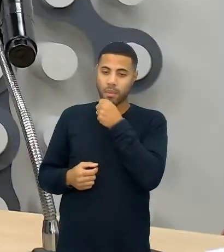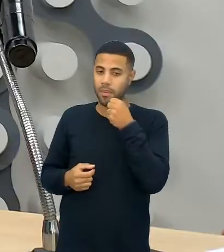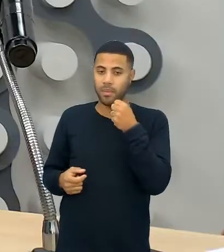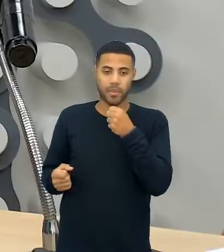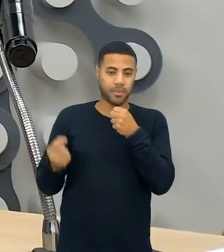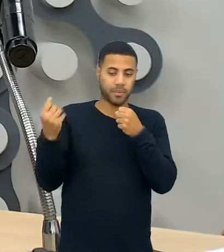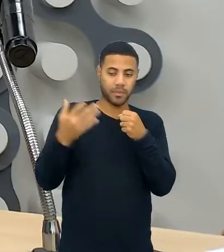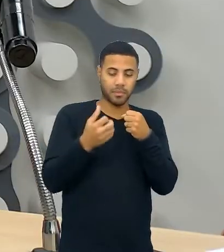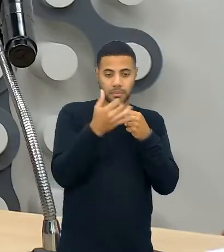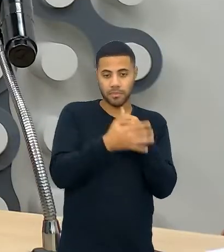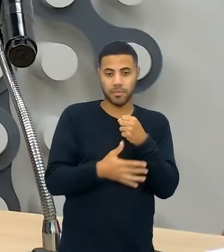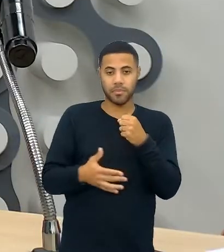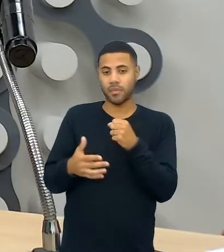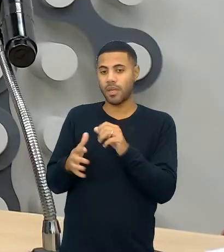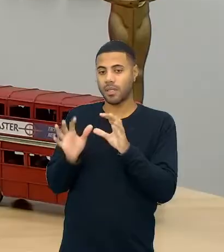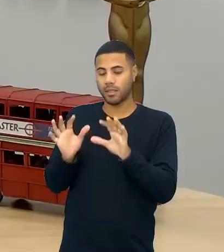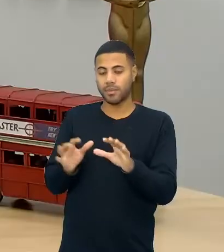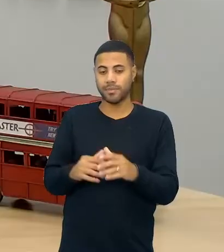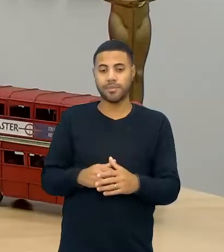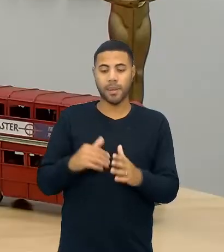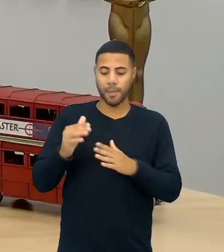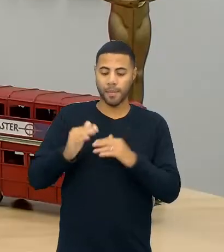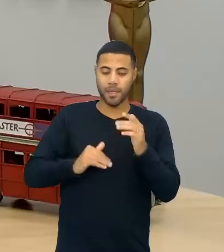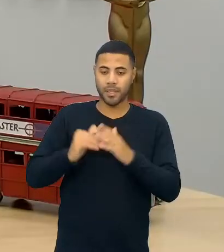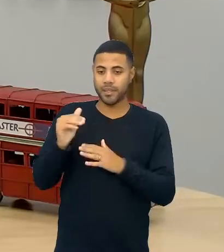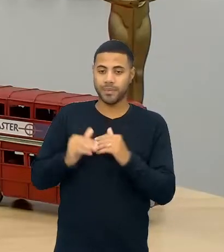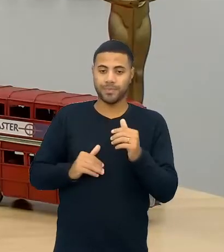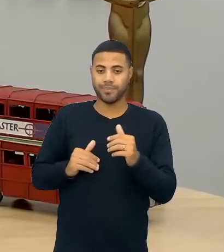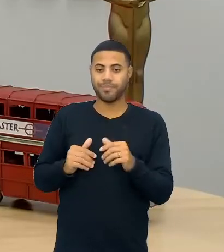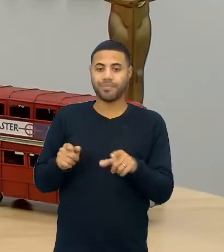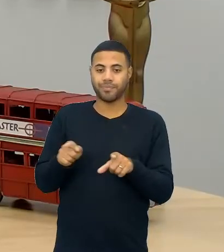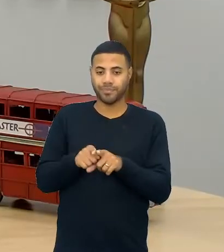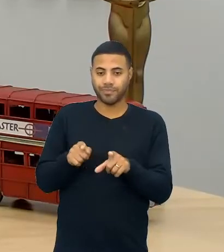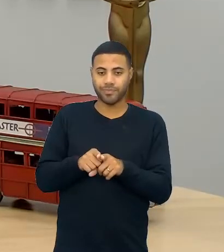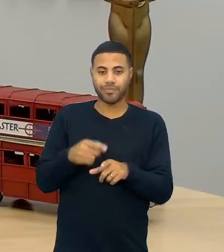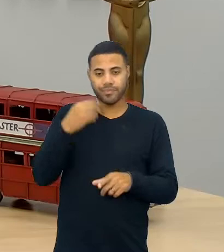está acontecendo. É isso. Gostei. A prática da modalidade e a